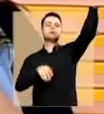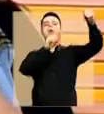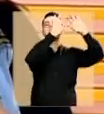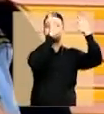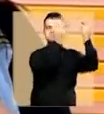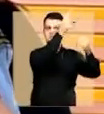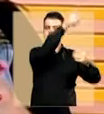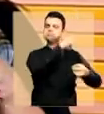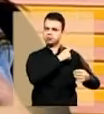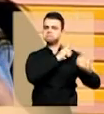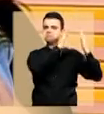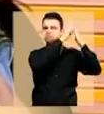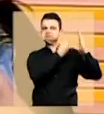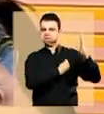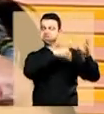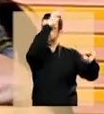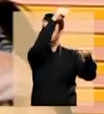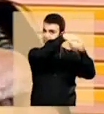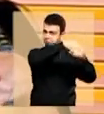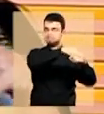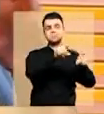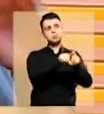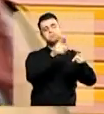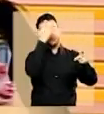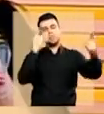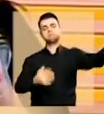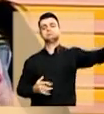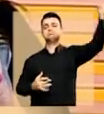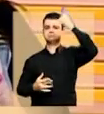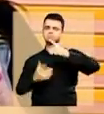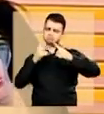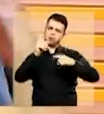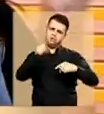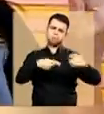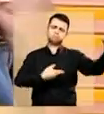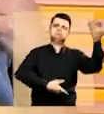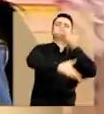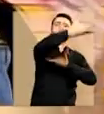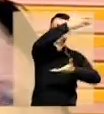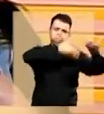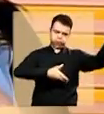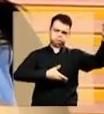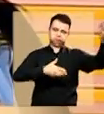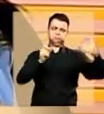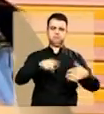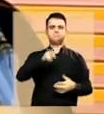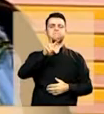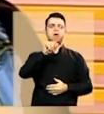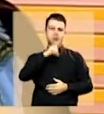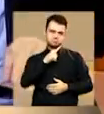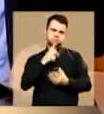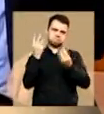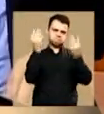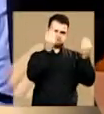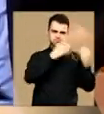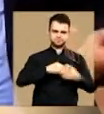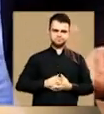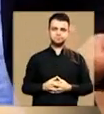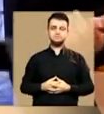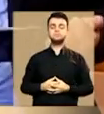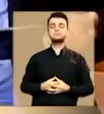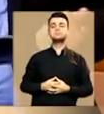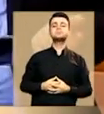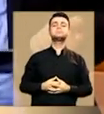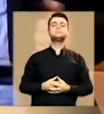também recebe aqui no... É isso. Então, mais ou menos dessa forma que funcionam as vagas do Rotary. Além dessa